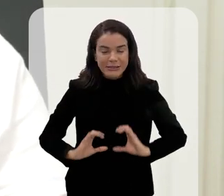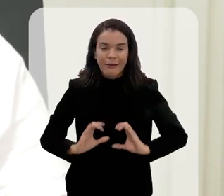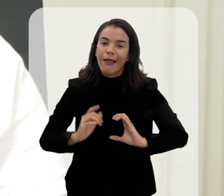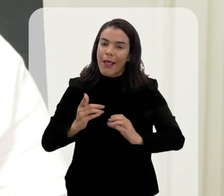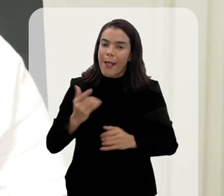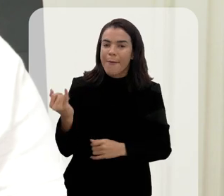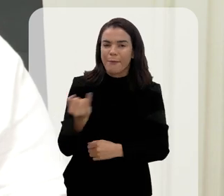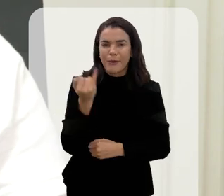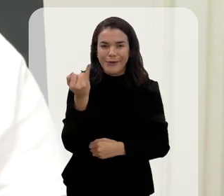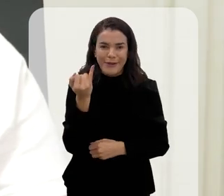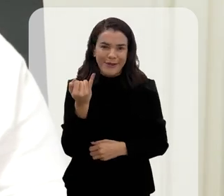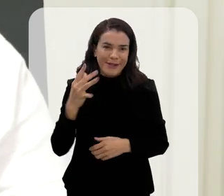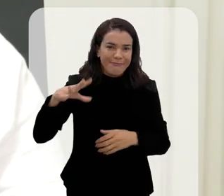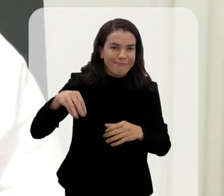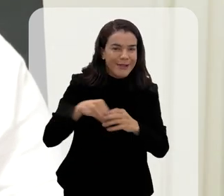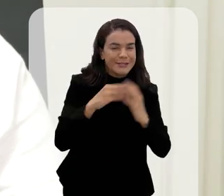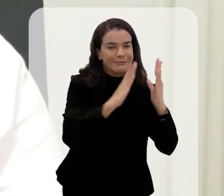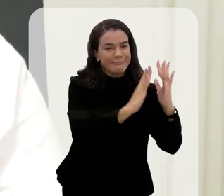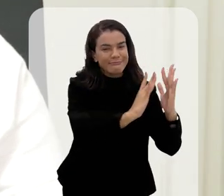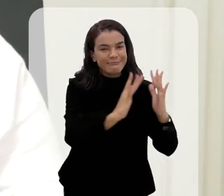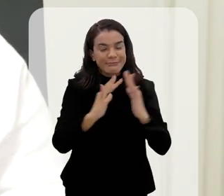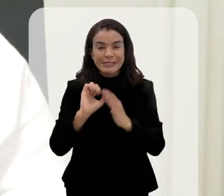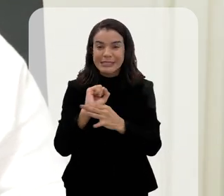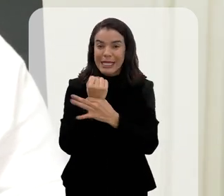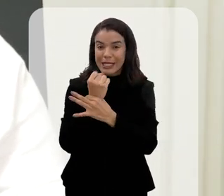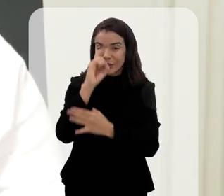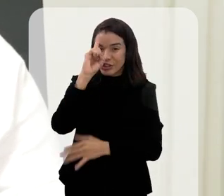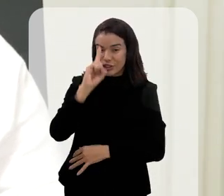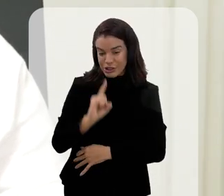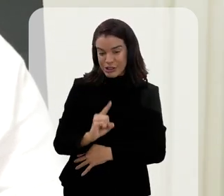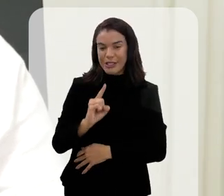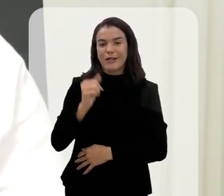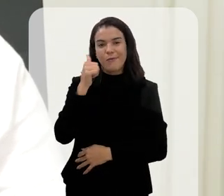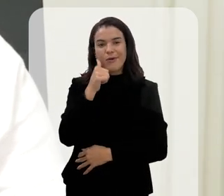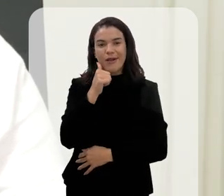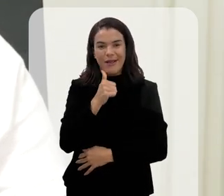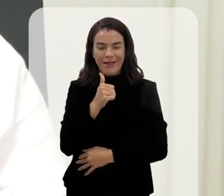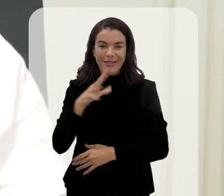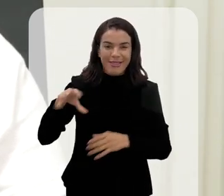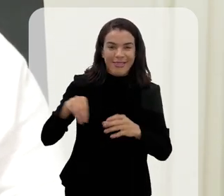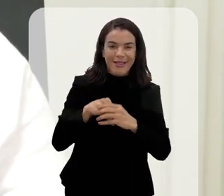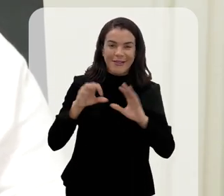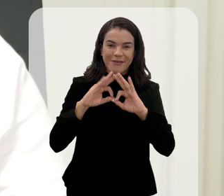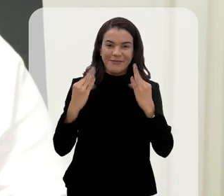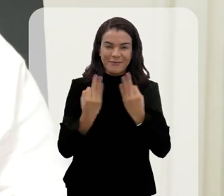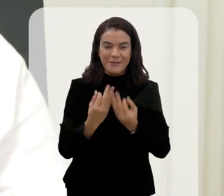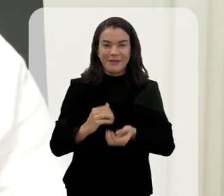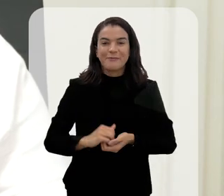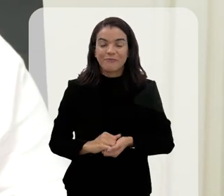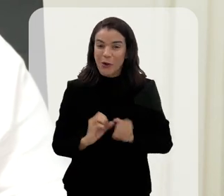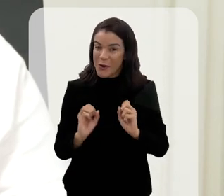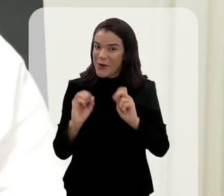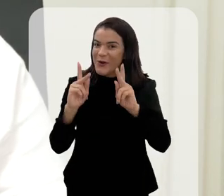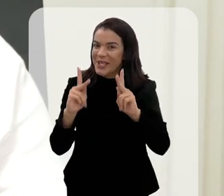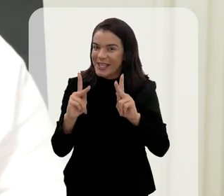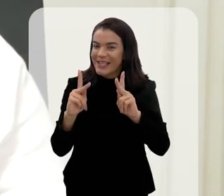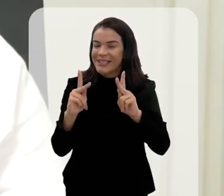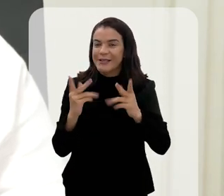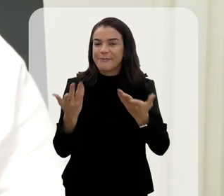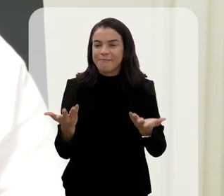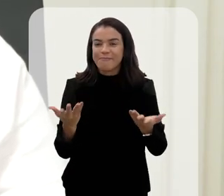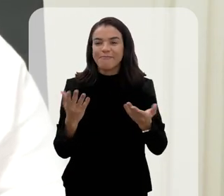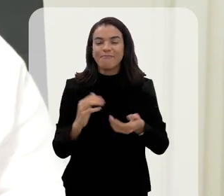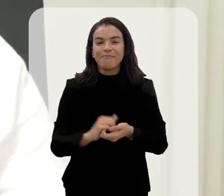de cidadania, elas são importantes nesse processo de garantia de direitos dessa mulher e da sua família.